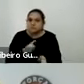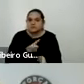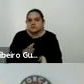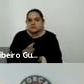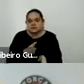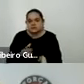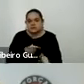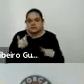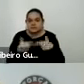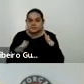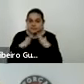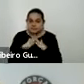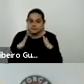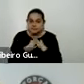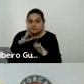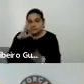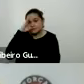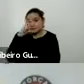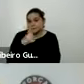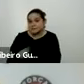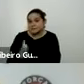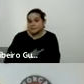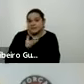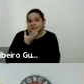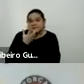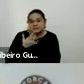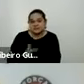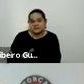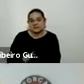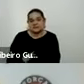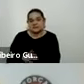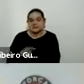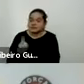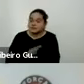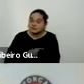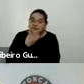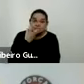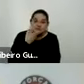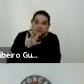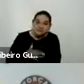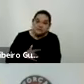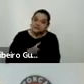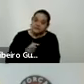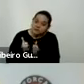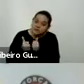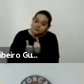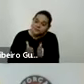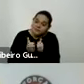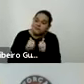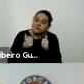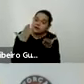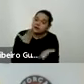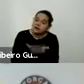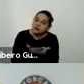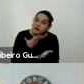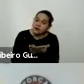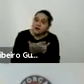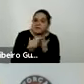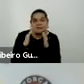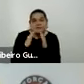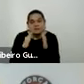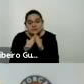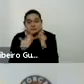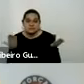principalmente nossas crianças. Nossas crianças estão, neste momento, acompanhando as aulas de casa.